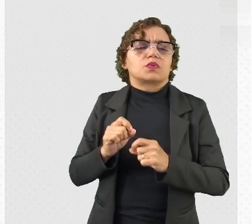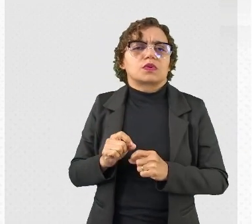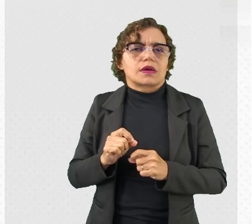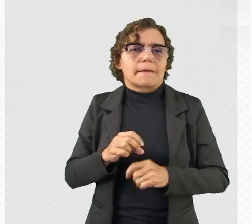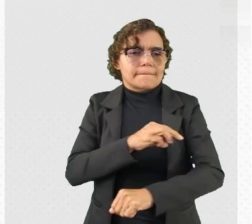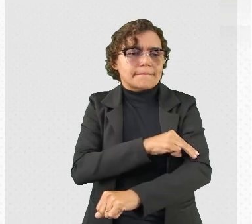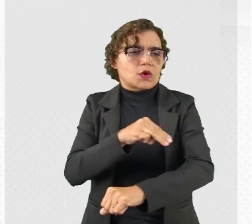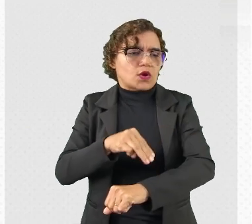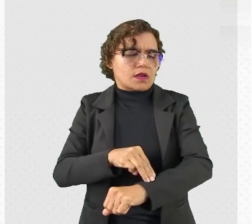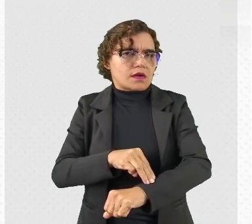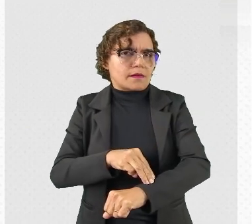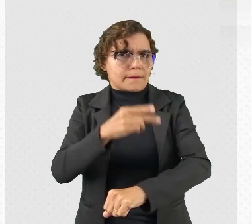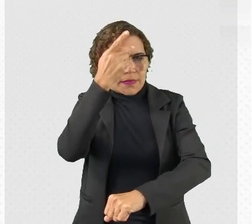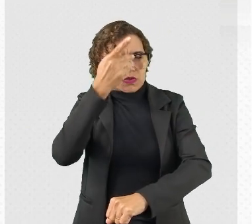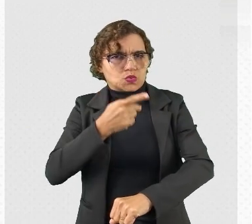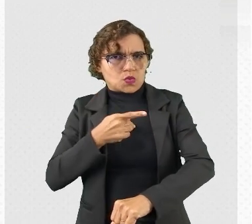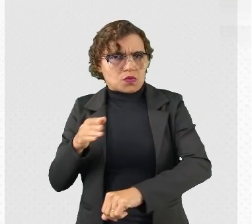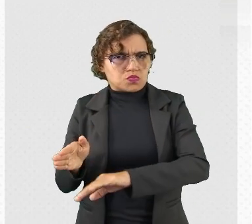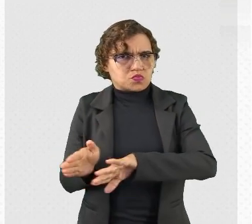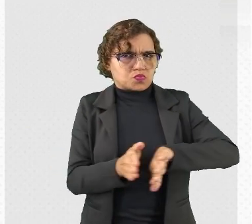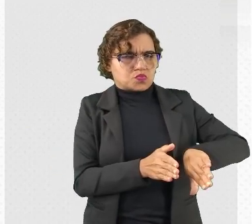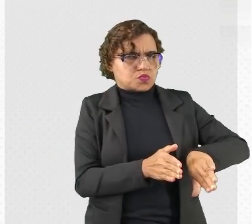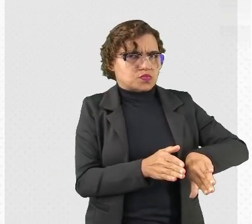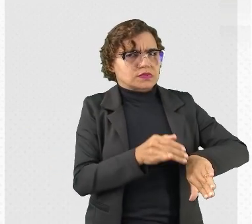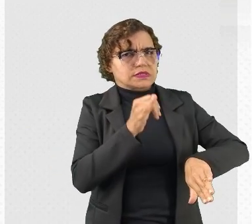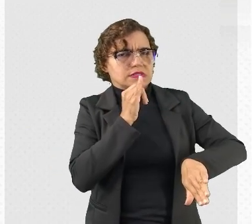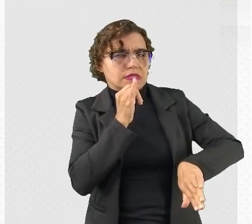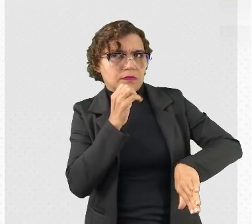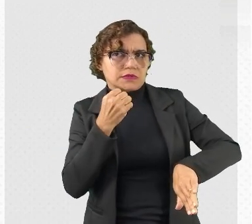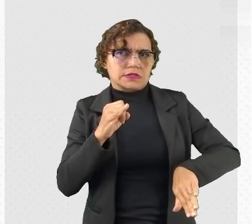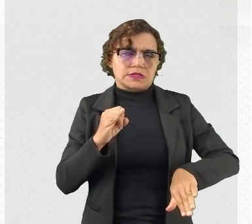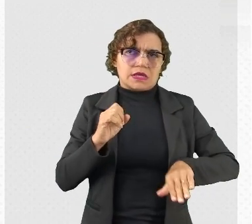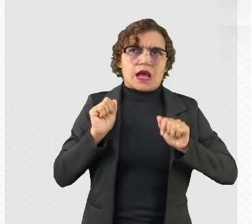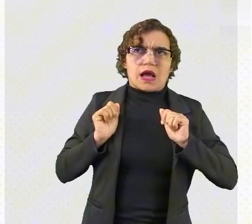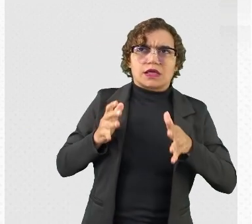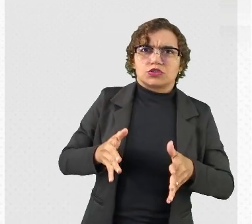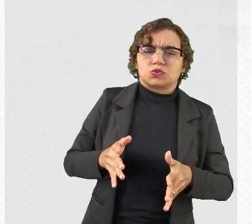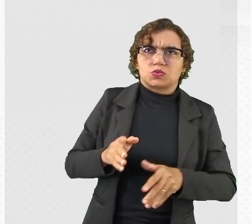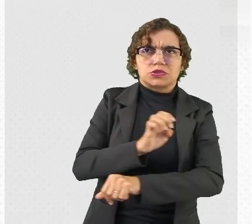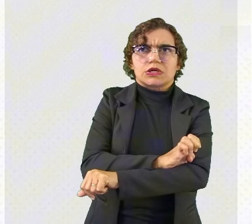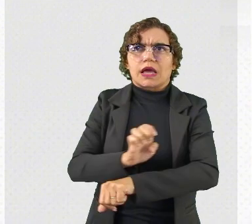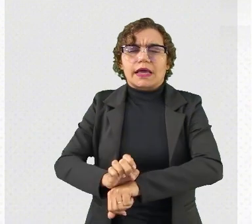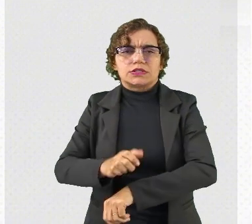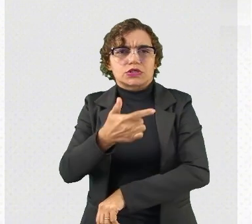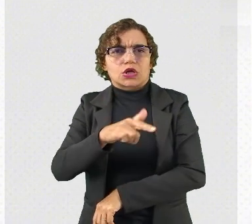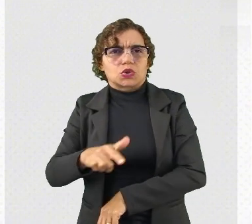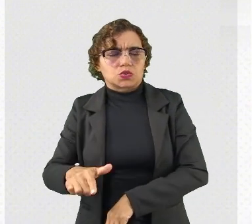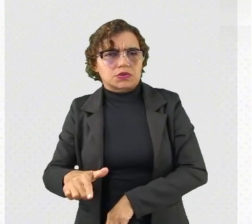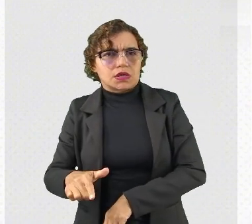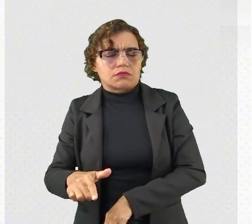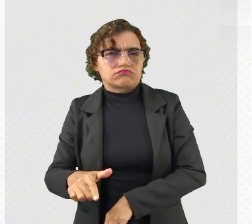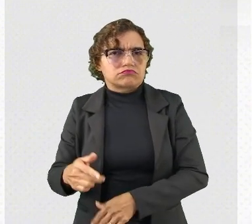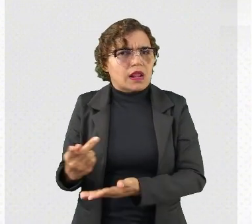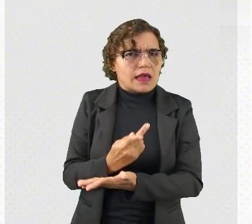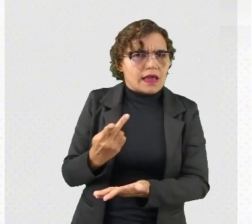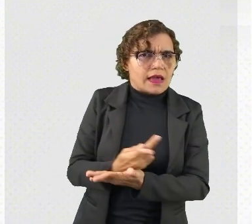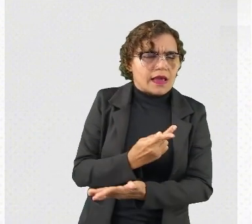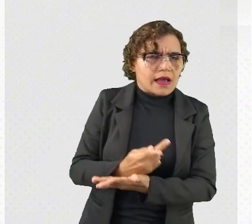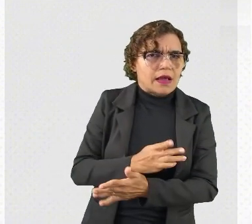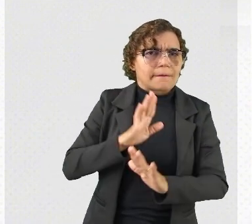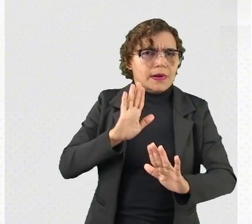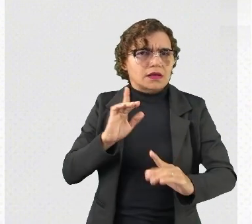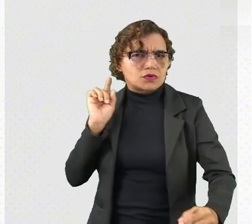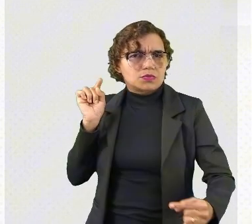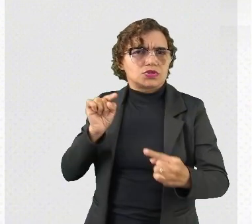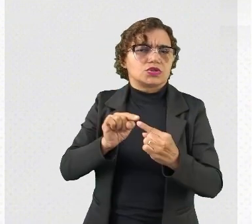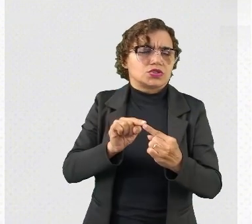moral pessoal de lado, ou seja, se muitas das vezes uma atitude ela não é ética, ela não é considerada correta, mas ela tem como